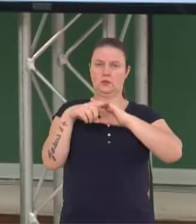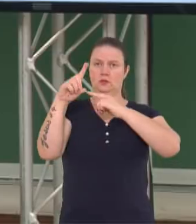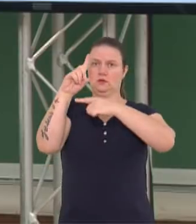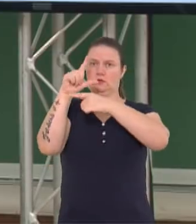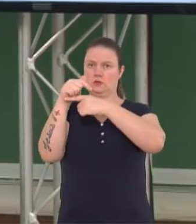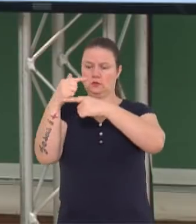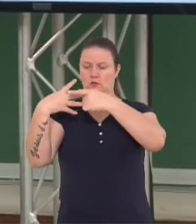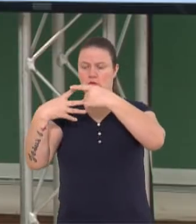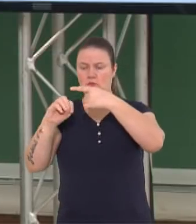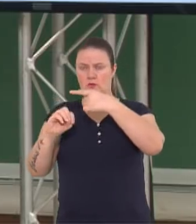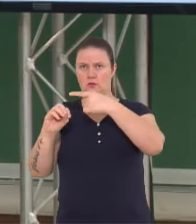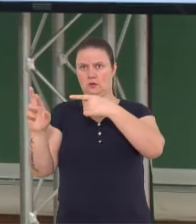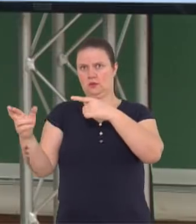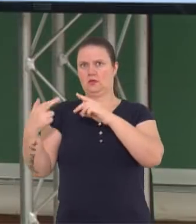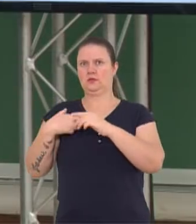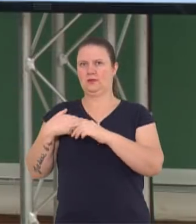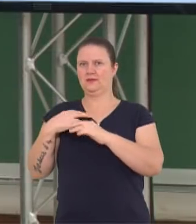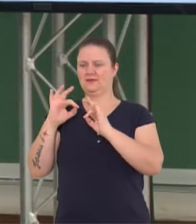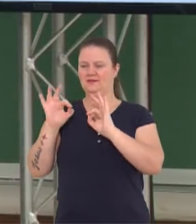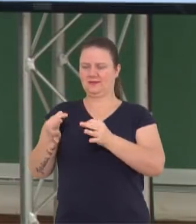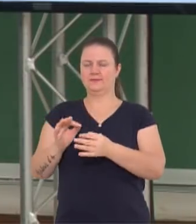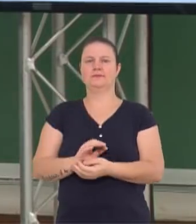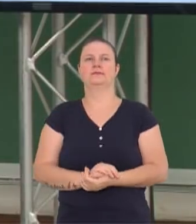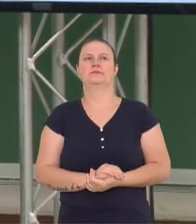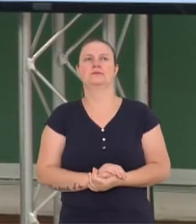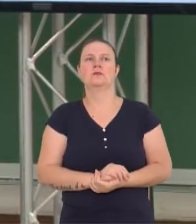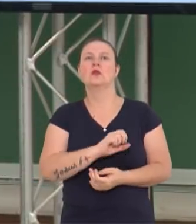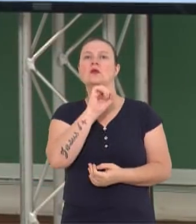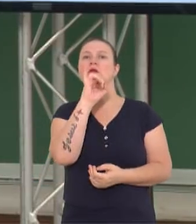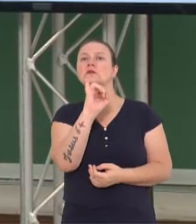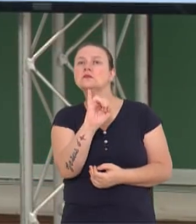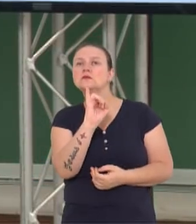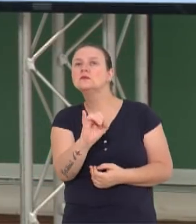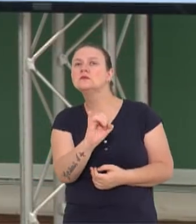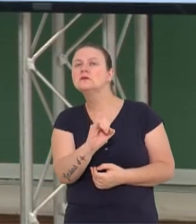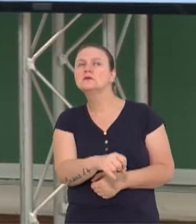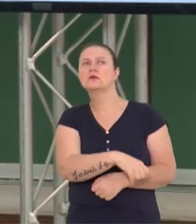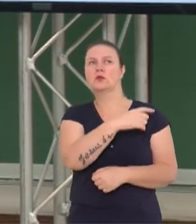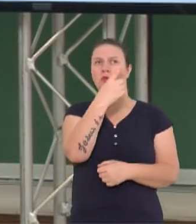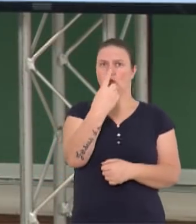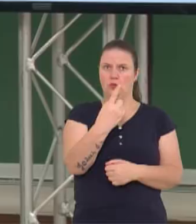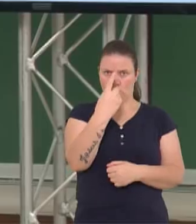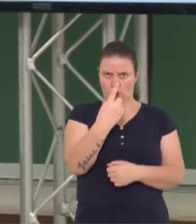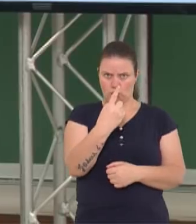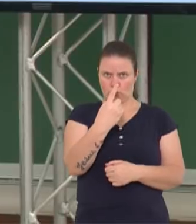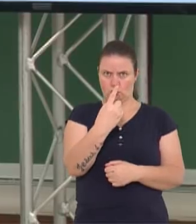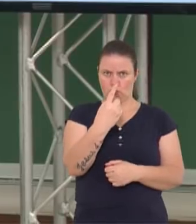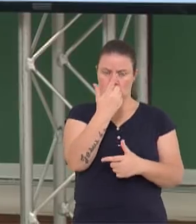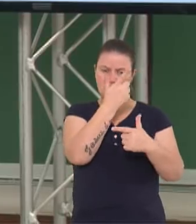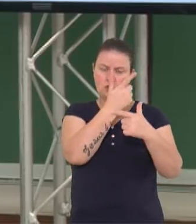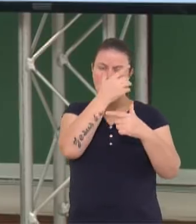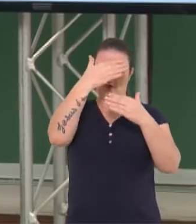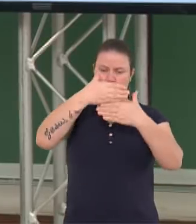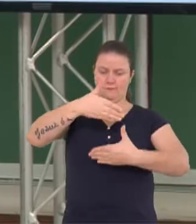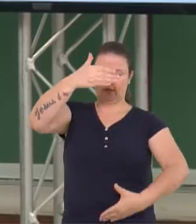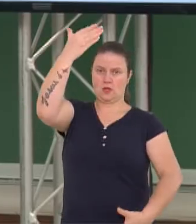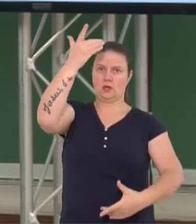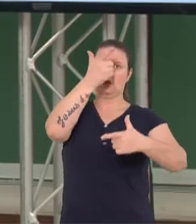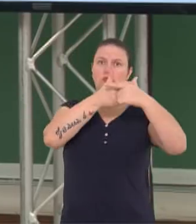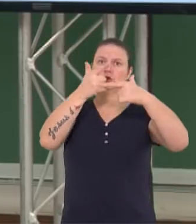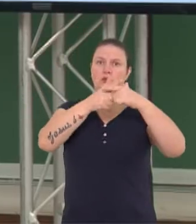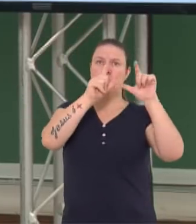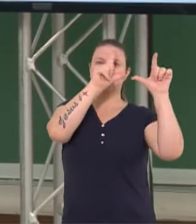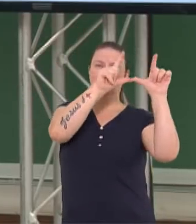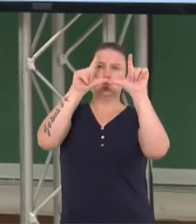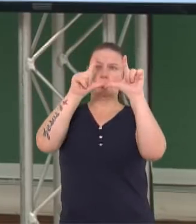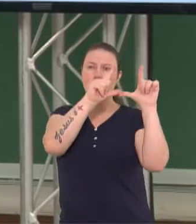dar a resposta final. Se é 1 inteiro e a parede está dividida em 40 pedacinhos, então vai ser o